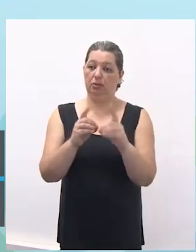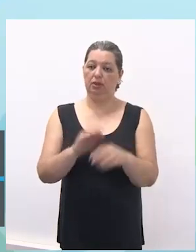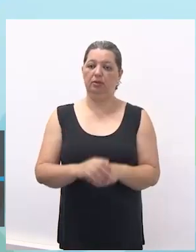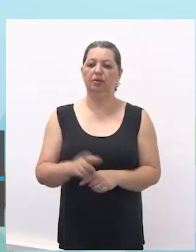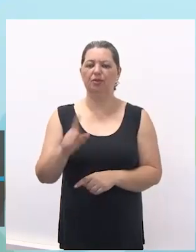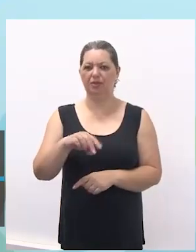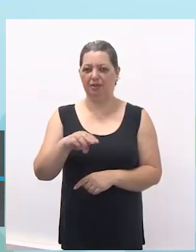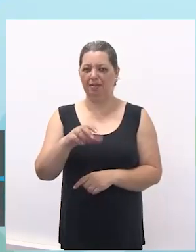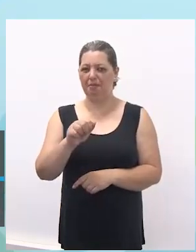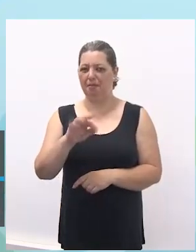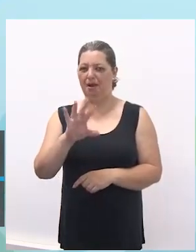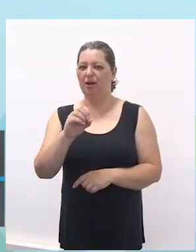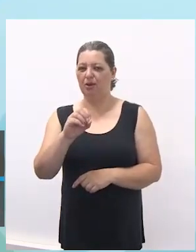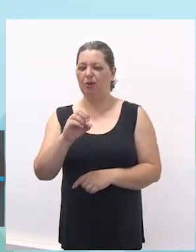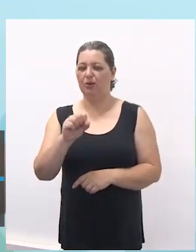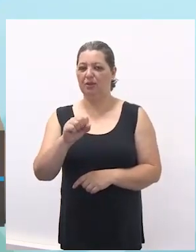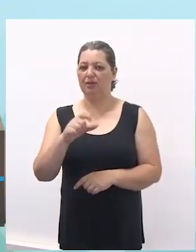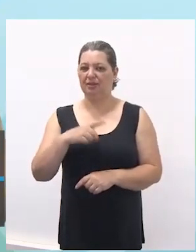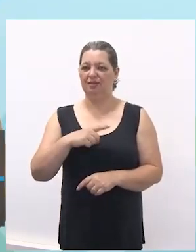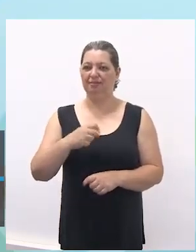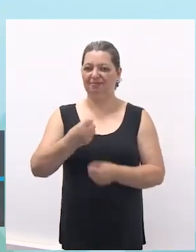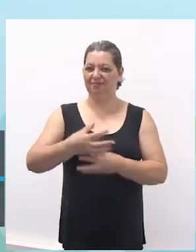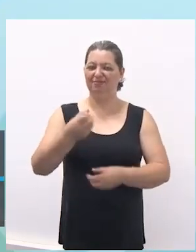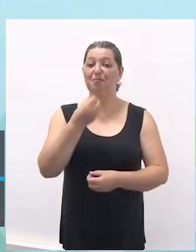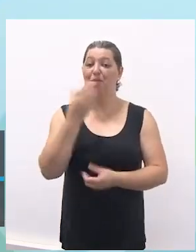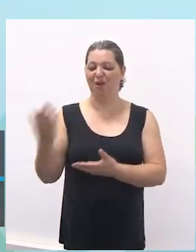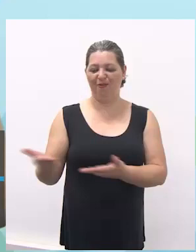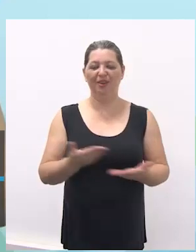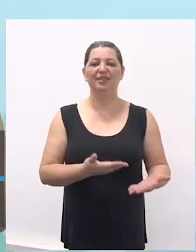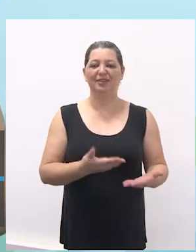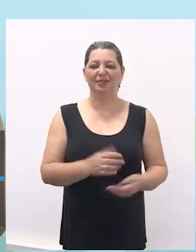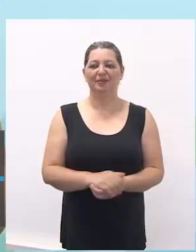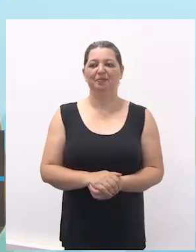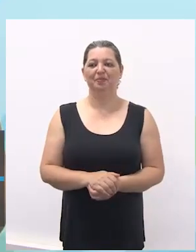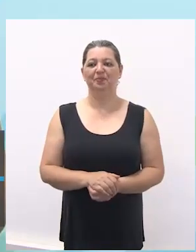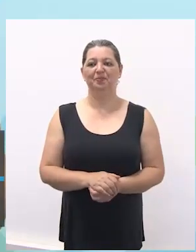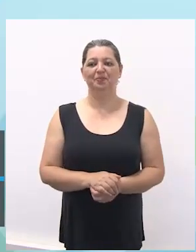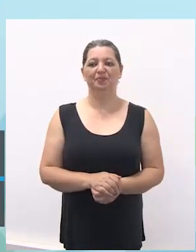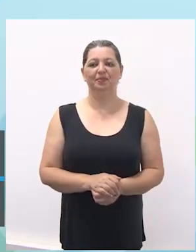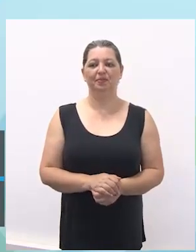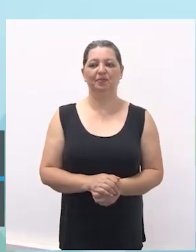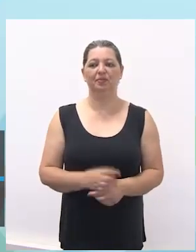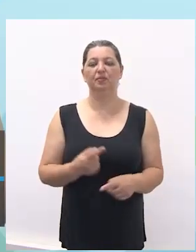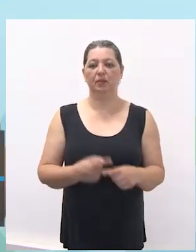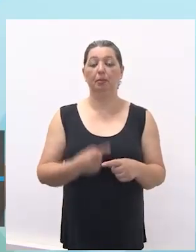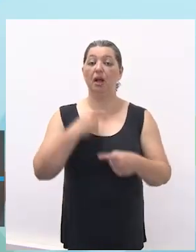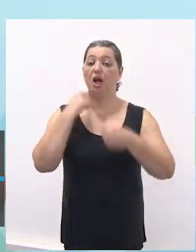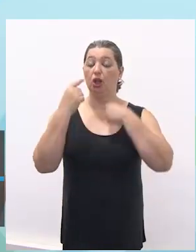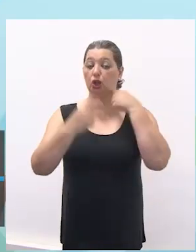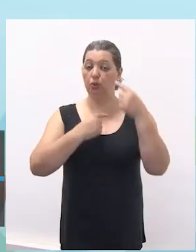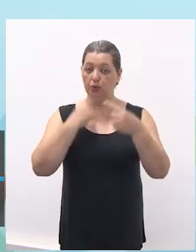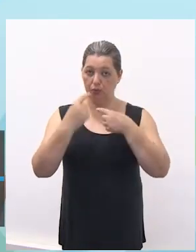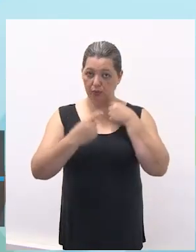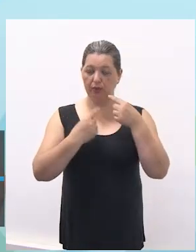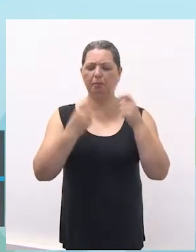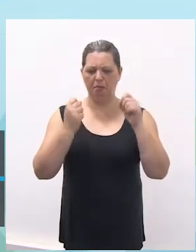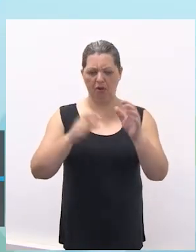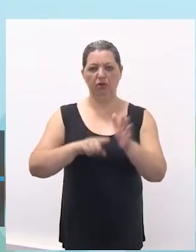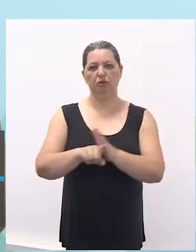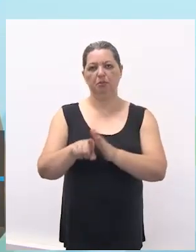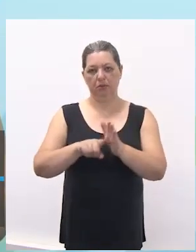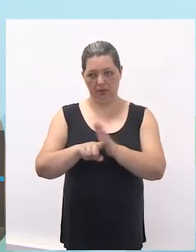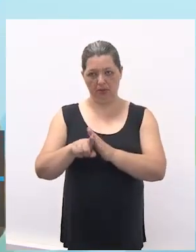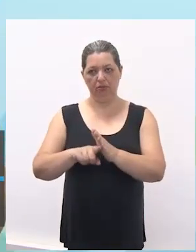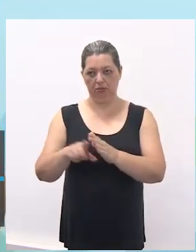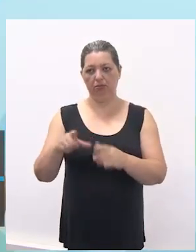aqui no nosso chat. Seja bem-vindo e vamos mandar as dúvidas de se tem